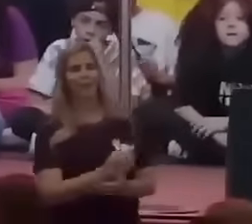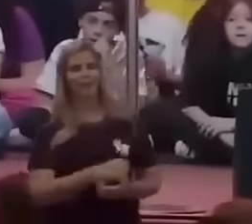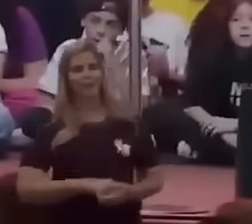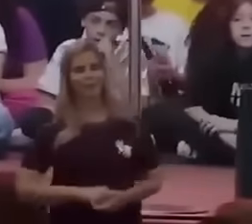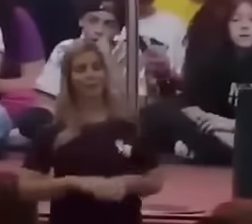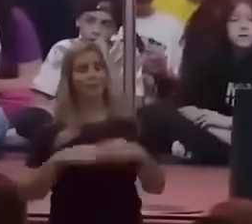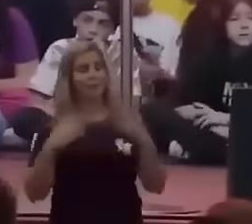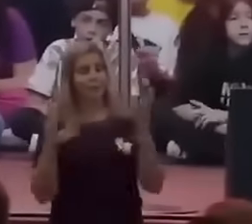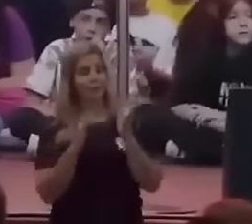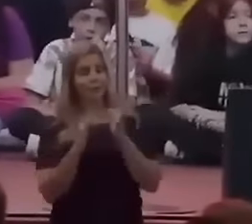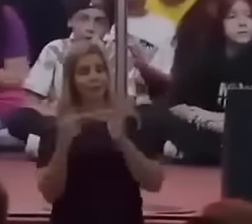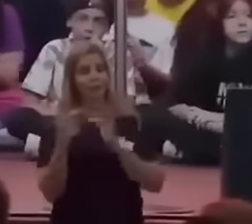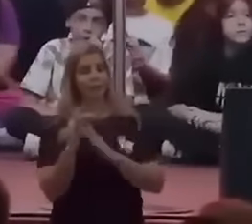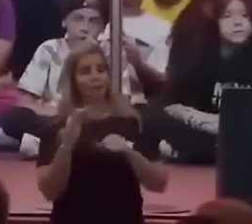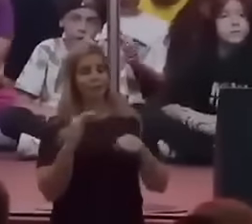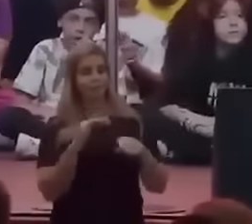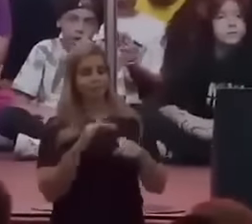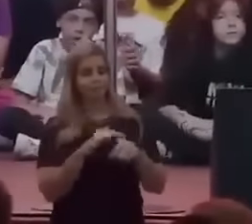Naquela noite Jesus foi